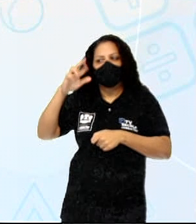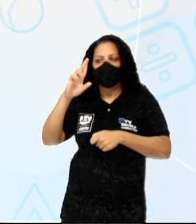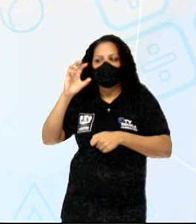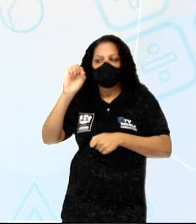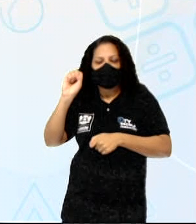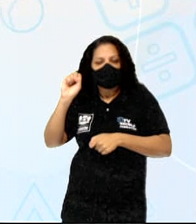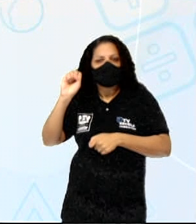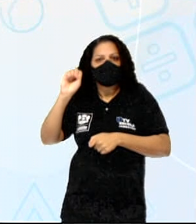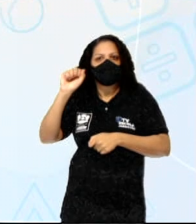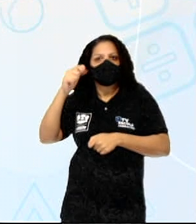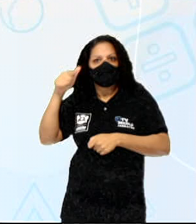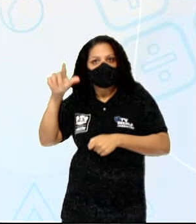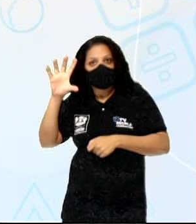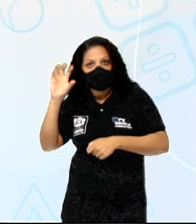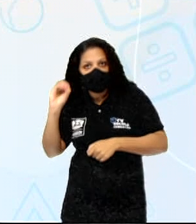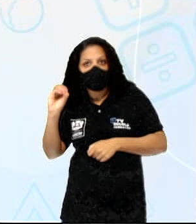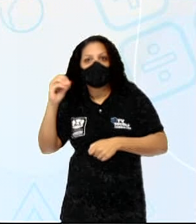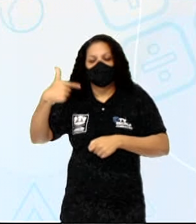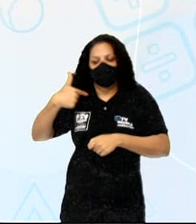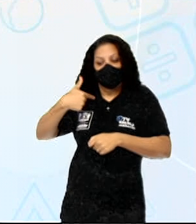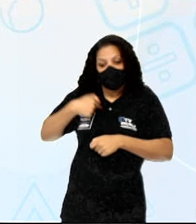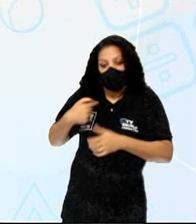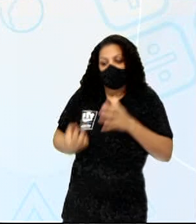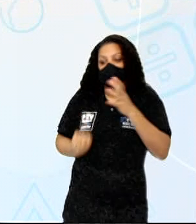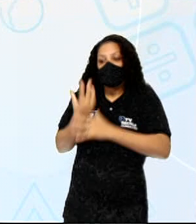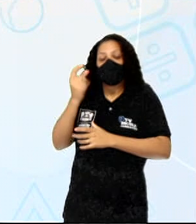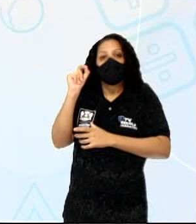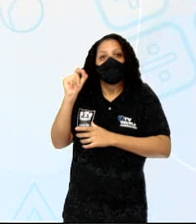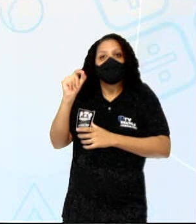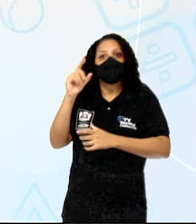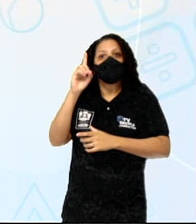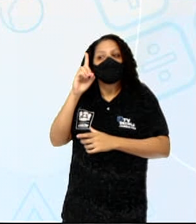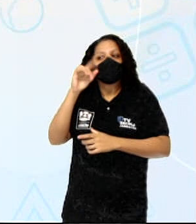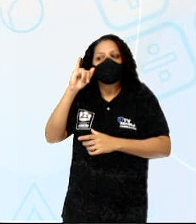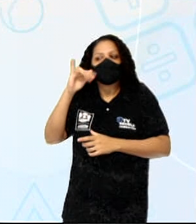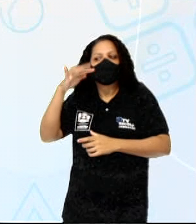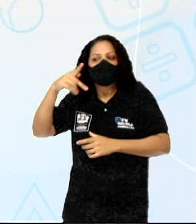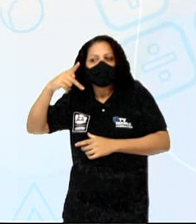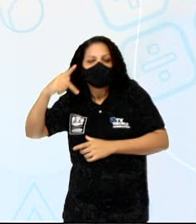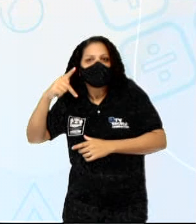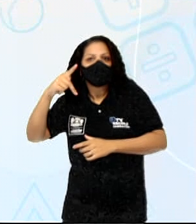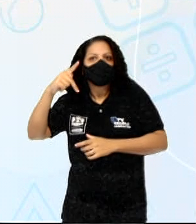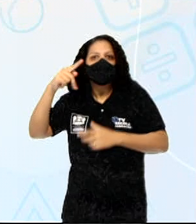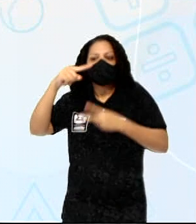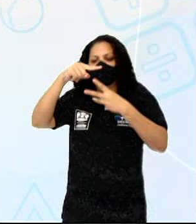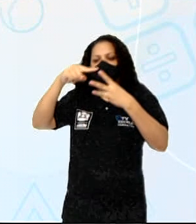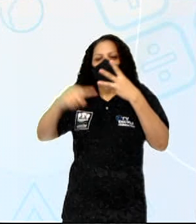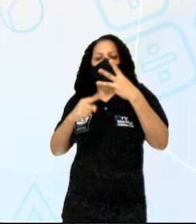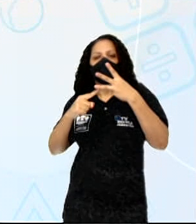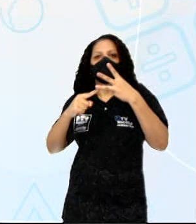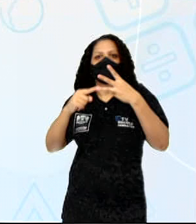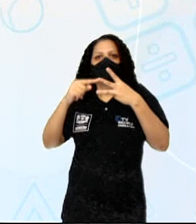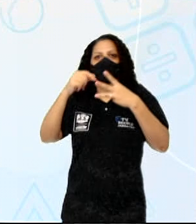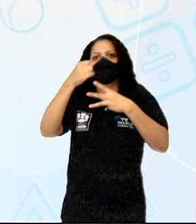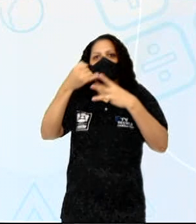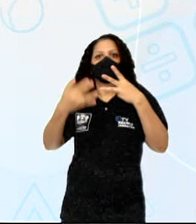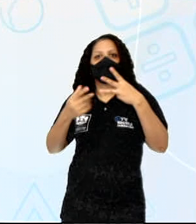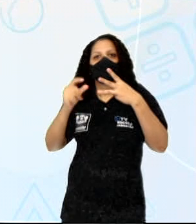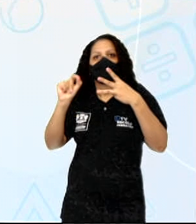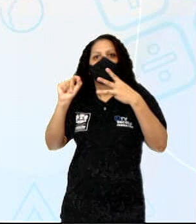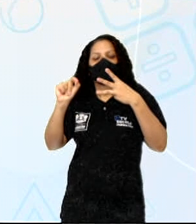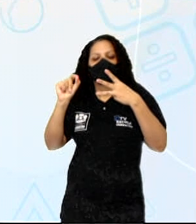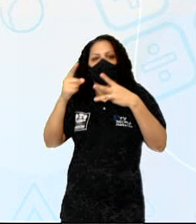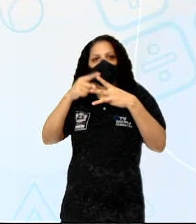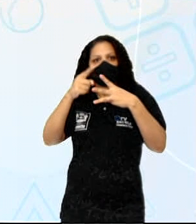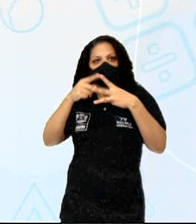o Departamento de Imprensa e Propaganda, o DIP, que tinha como três pilares básicos: a publicidade positiva de Getúlio